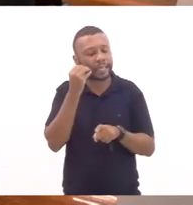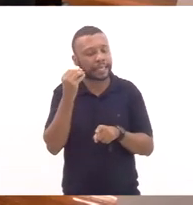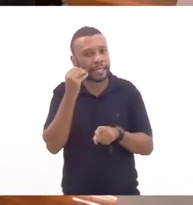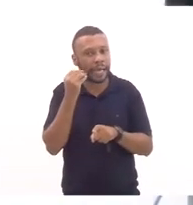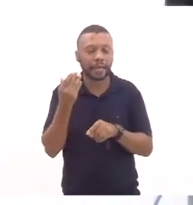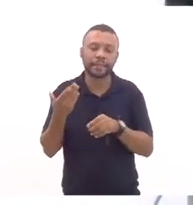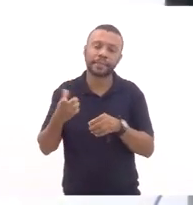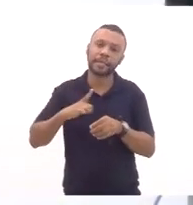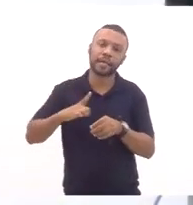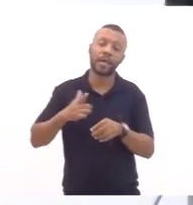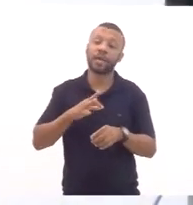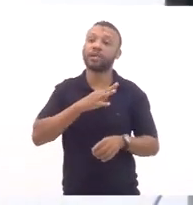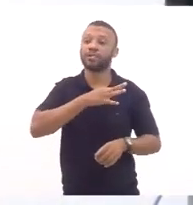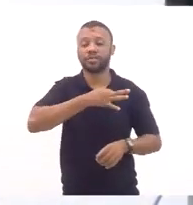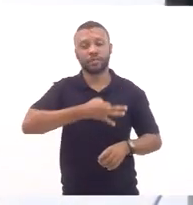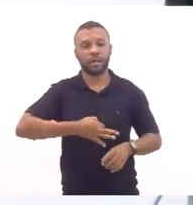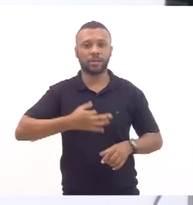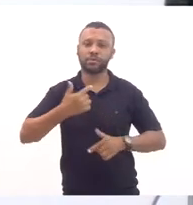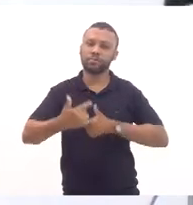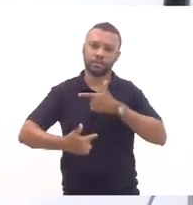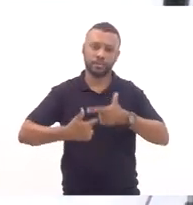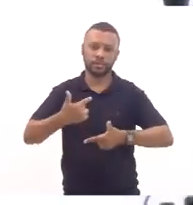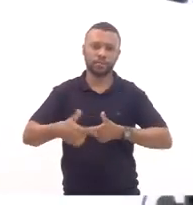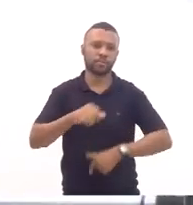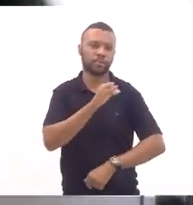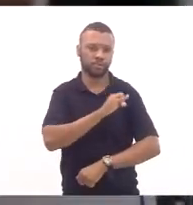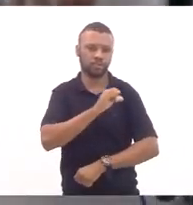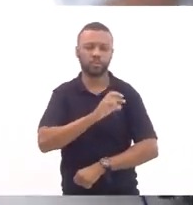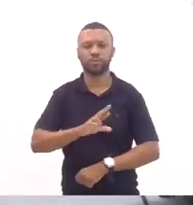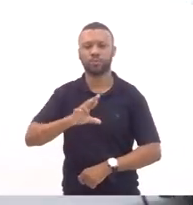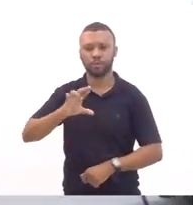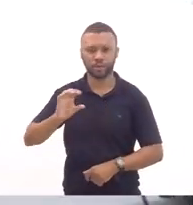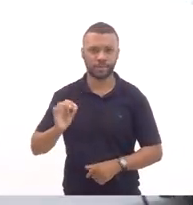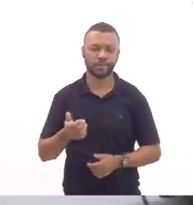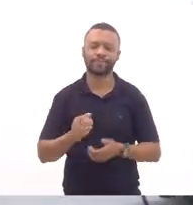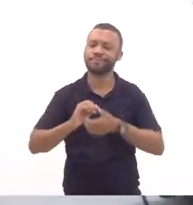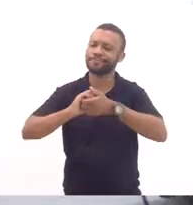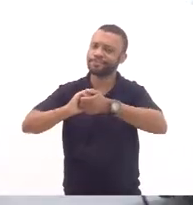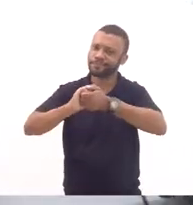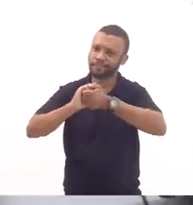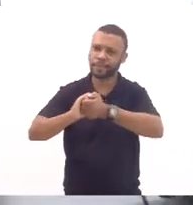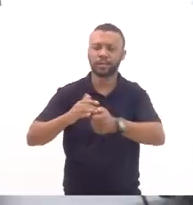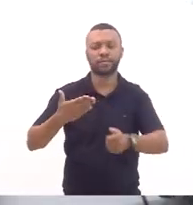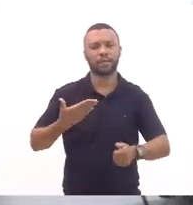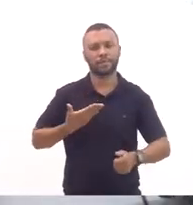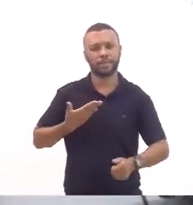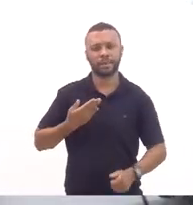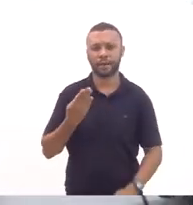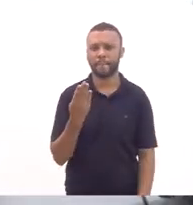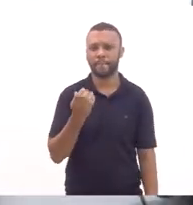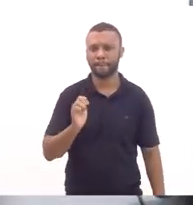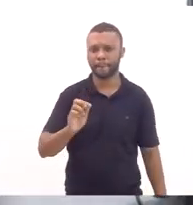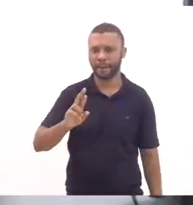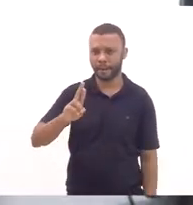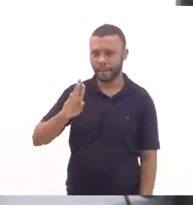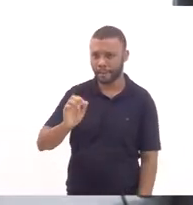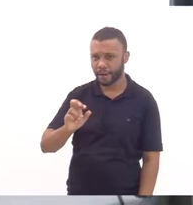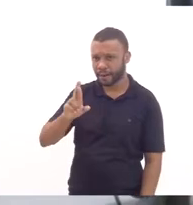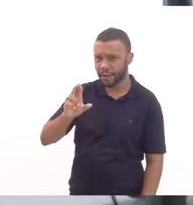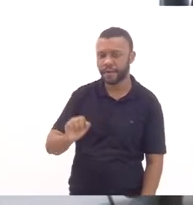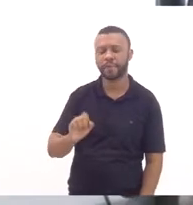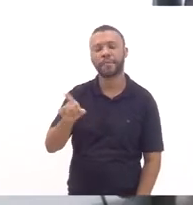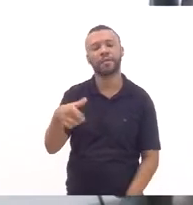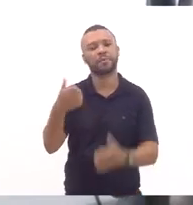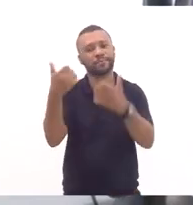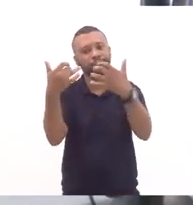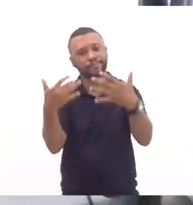do trabalhador fluminense. Saudar aqui a companheira Bárbara aí pela sua explanação e pela sua